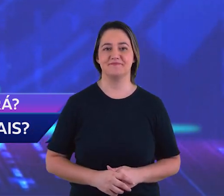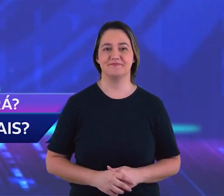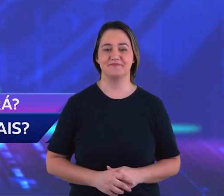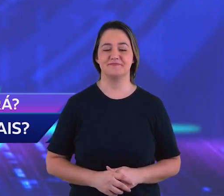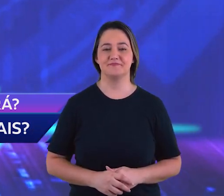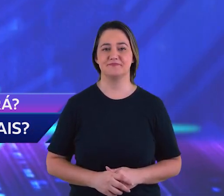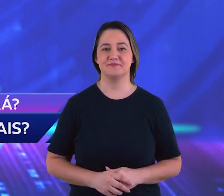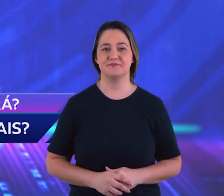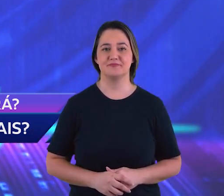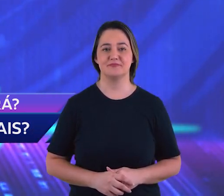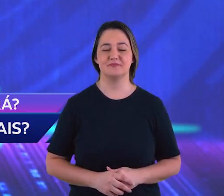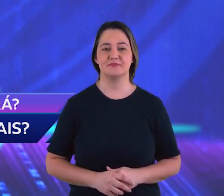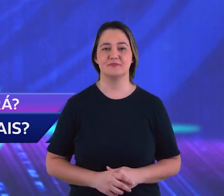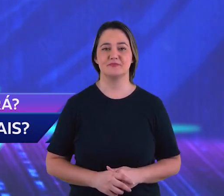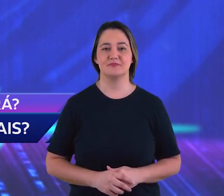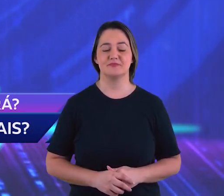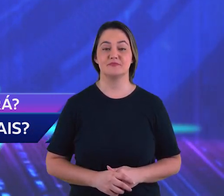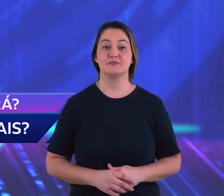Agora,